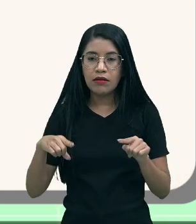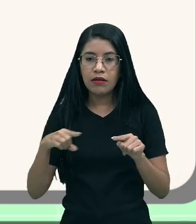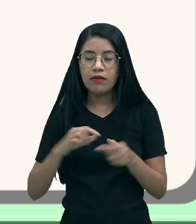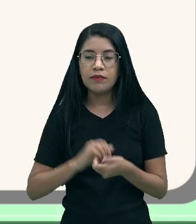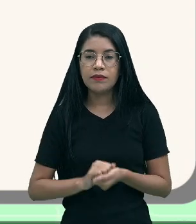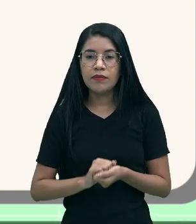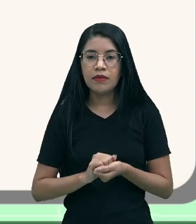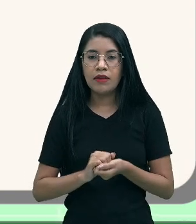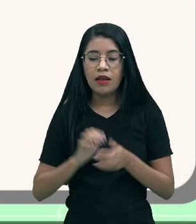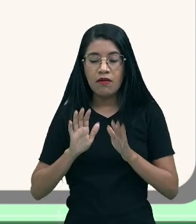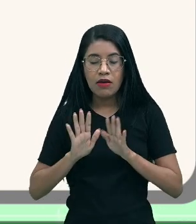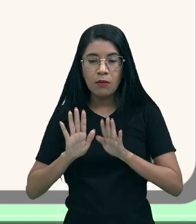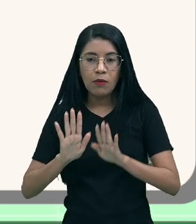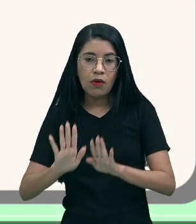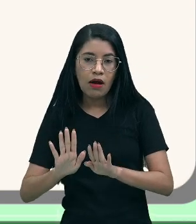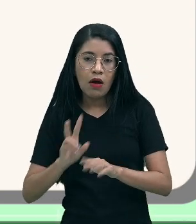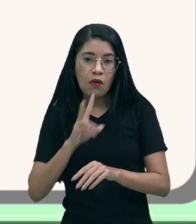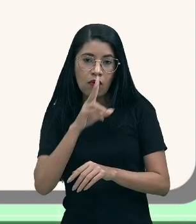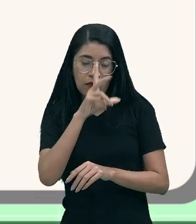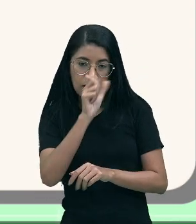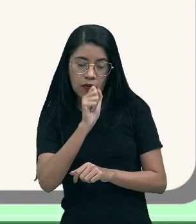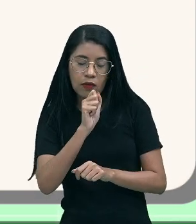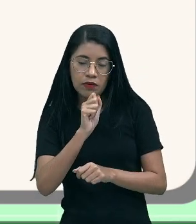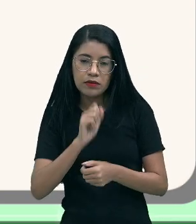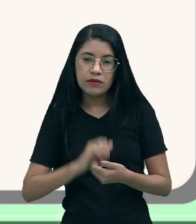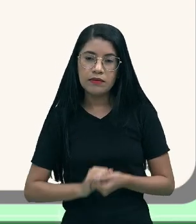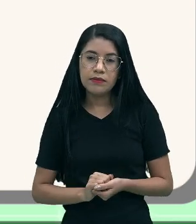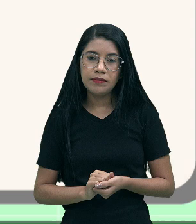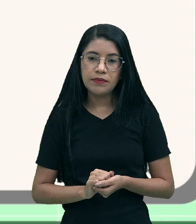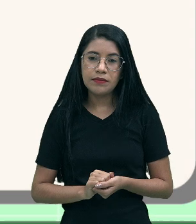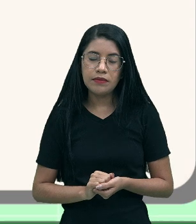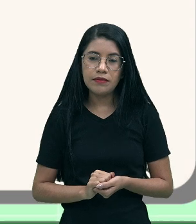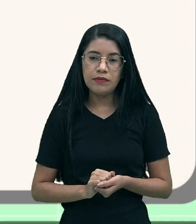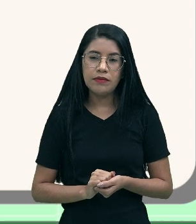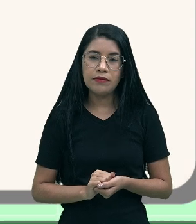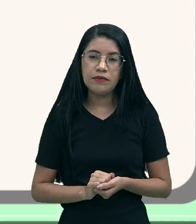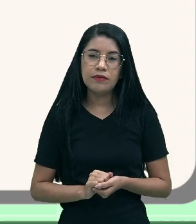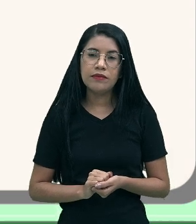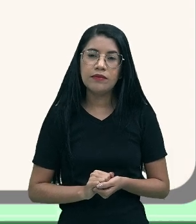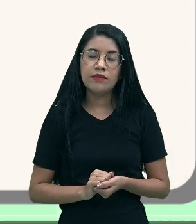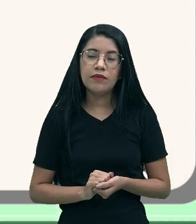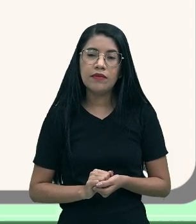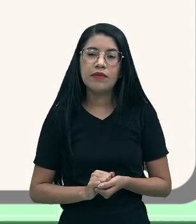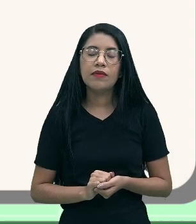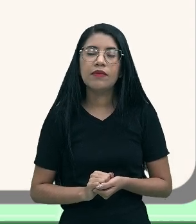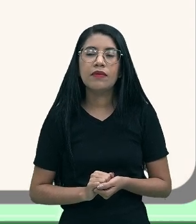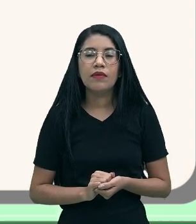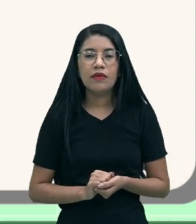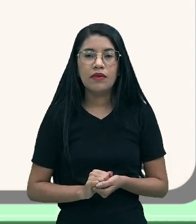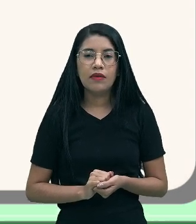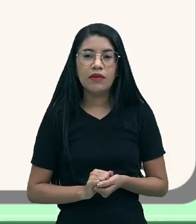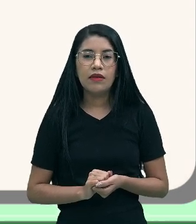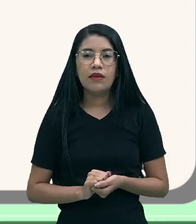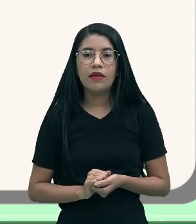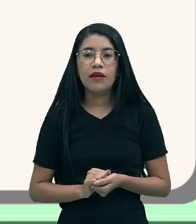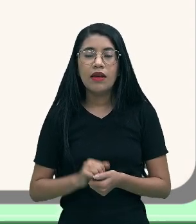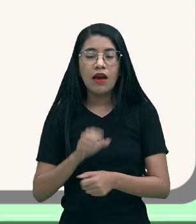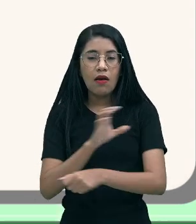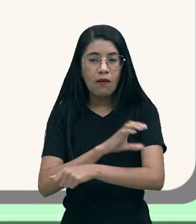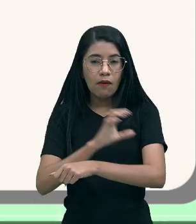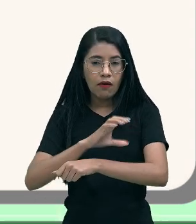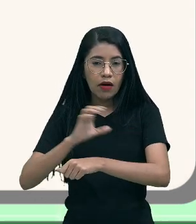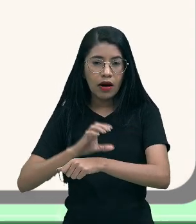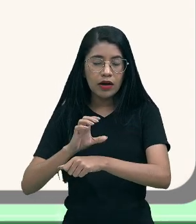mais força, vamos dizer assim, né? De uma forma bem lúdica, e a corrente elétrica, então, vai ter